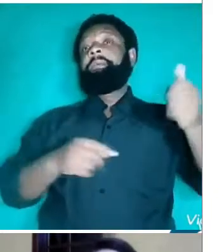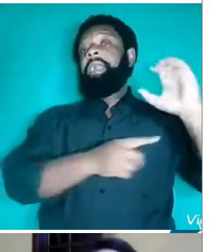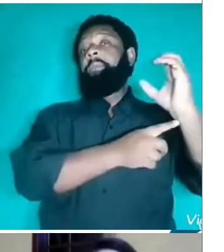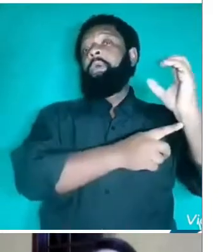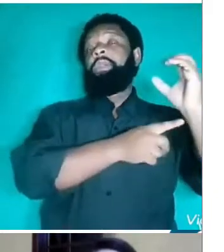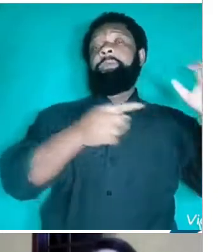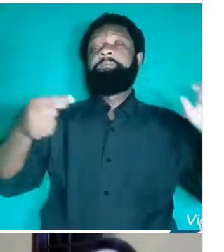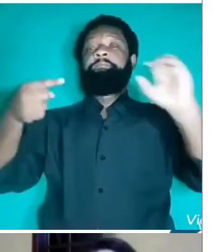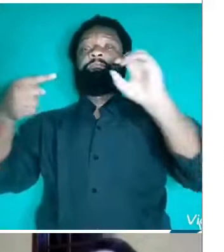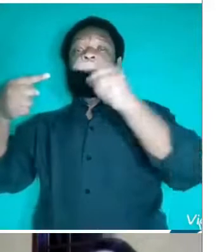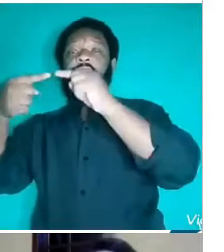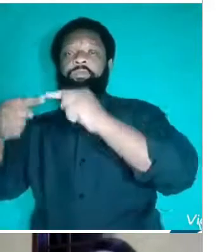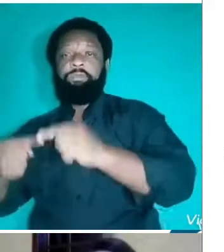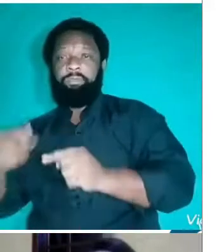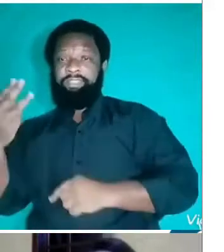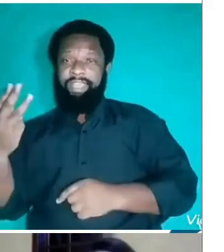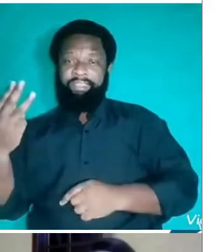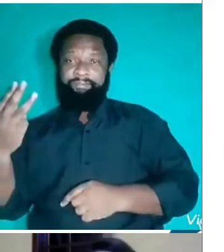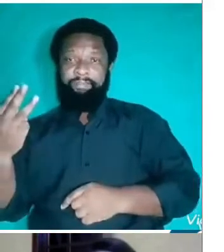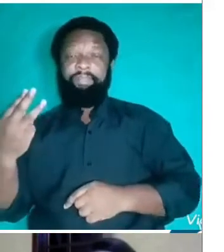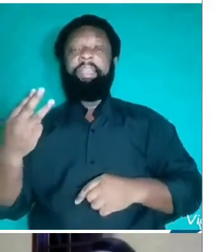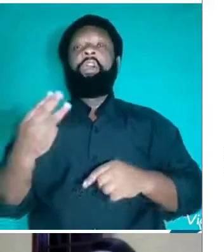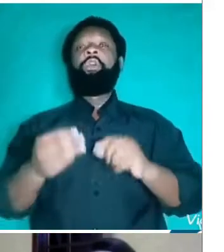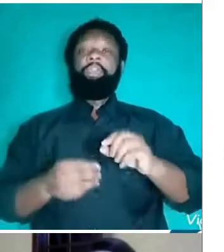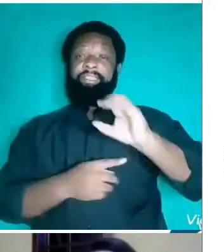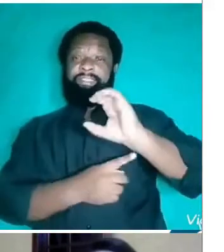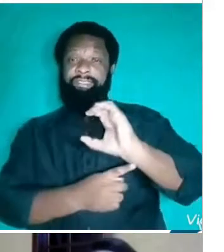está ligado a 3 hidrogênios. Então, olha o índice aqui, ó,